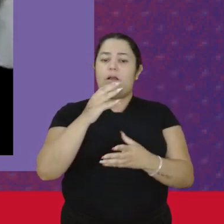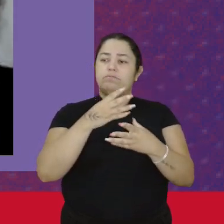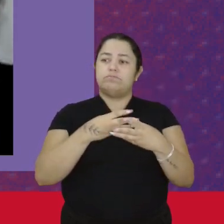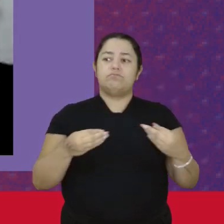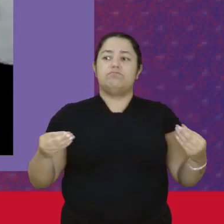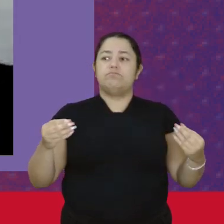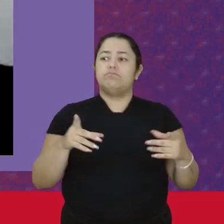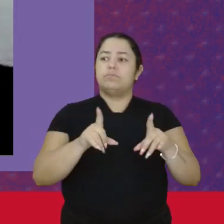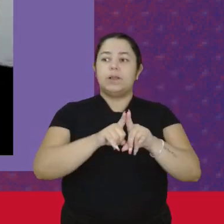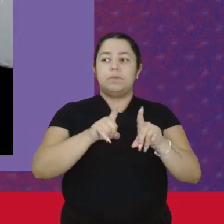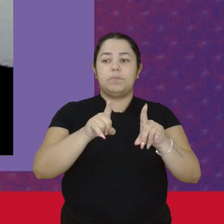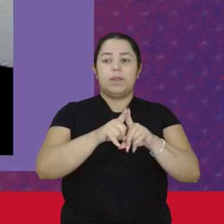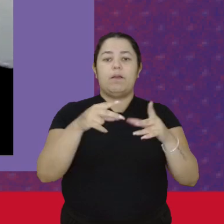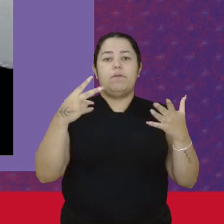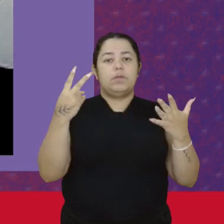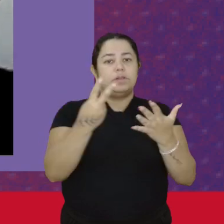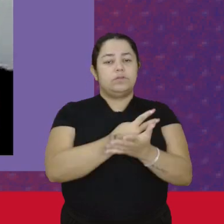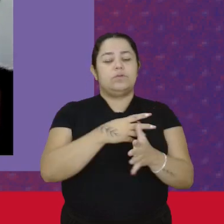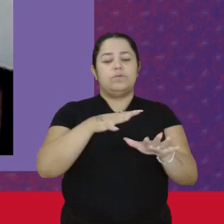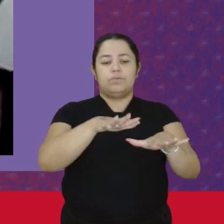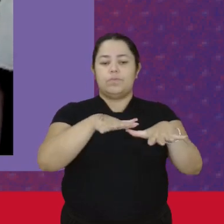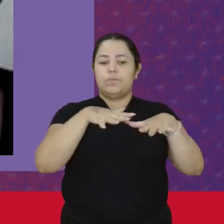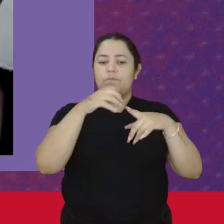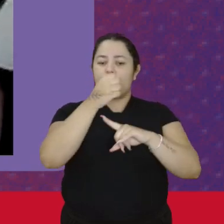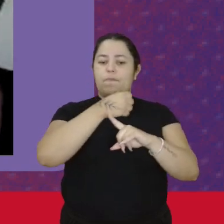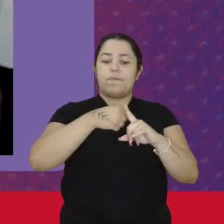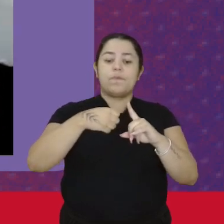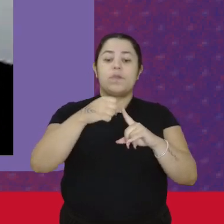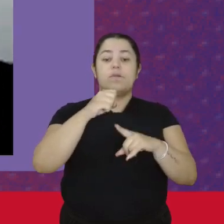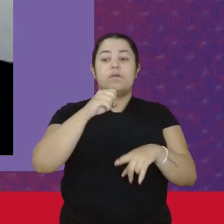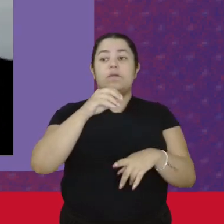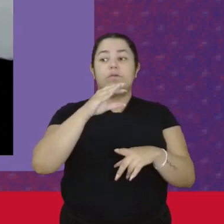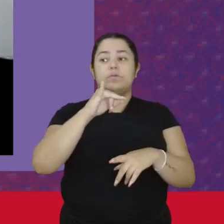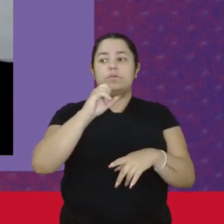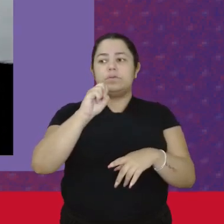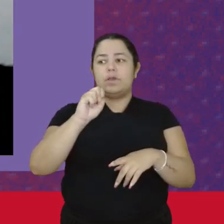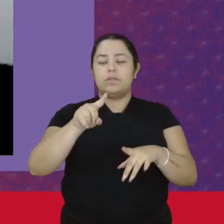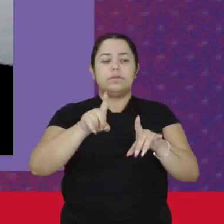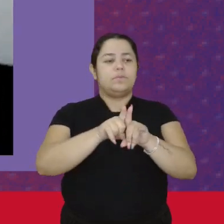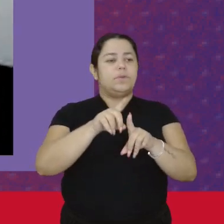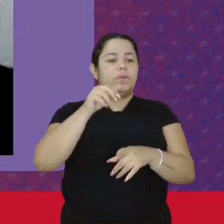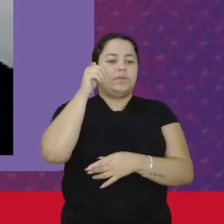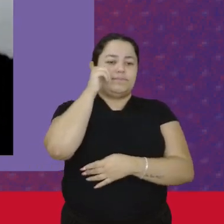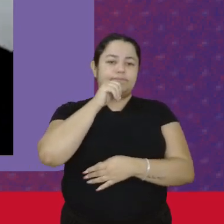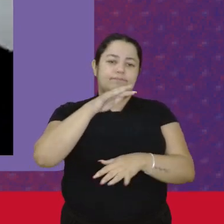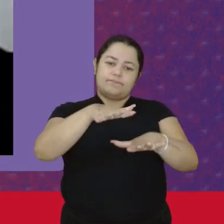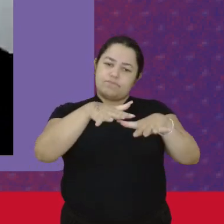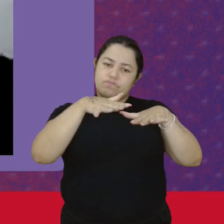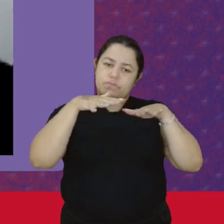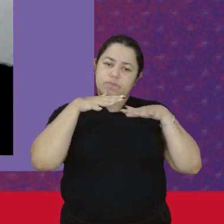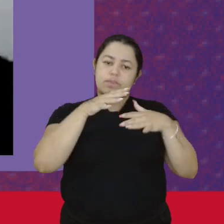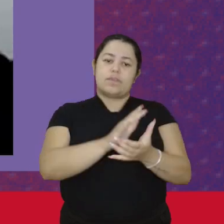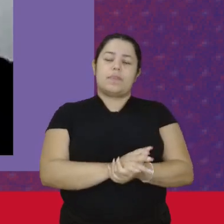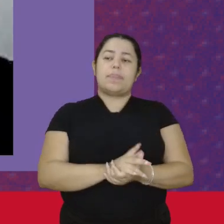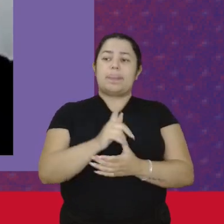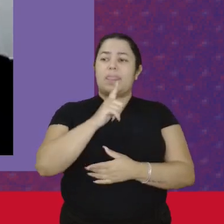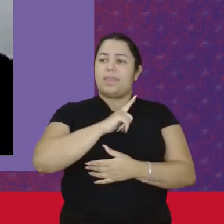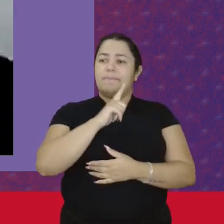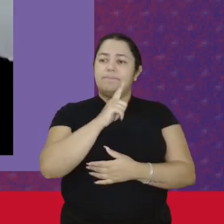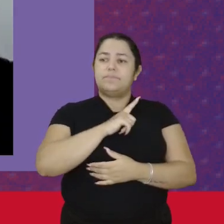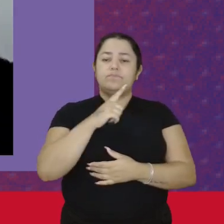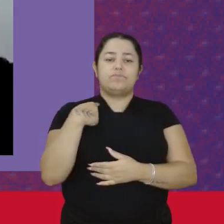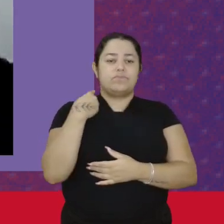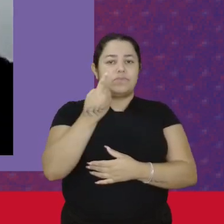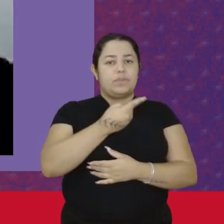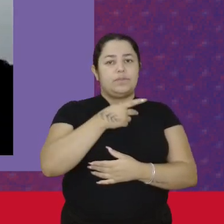Isso acontece com todos os movimentos sociais, de um modo geral, e com o movimento feminista, né? Que tem por isso que a gente fala